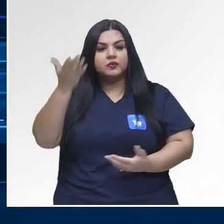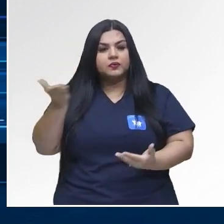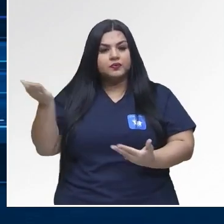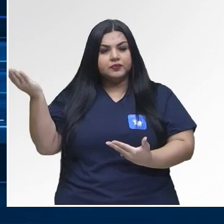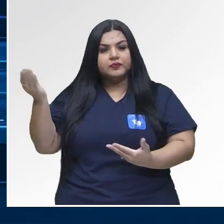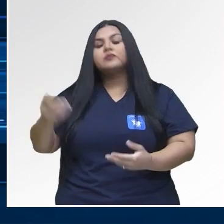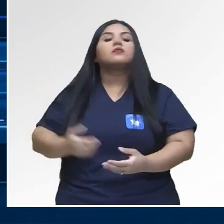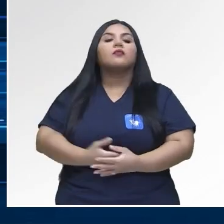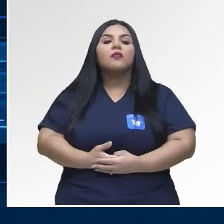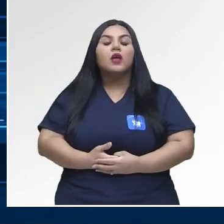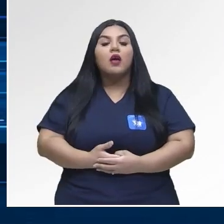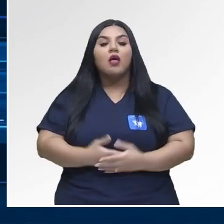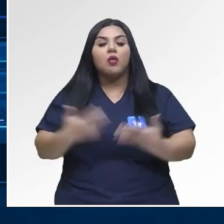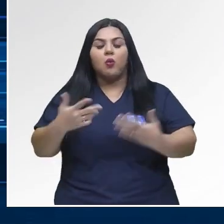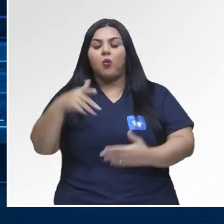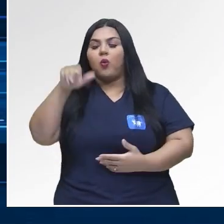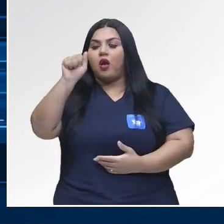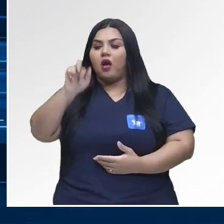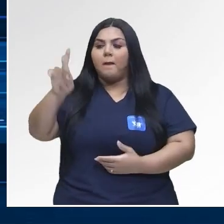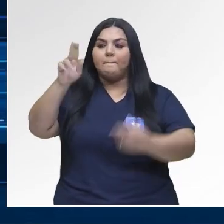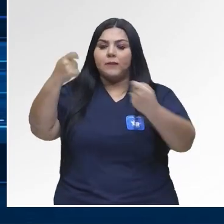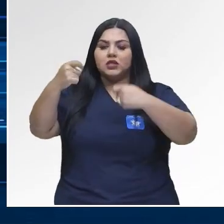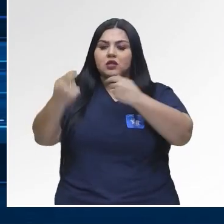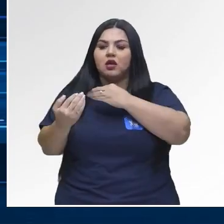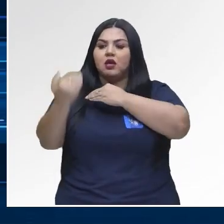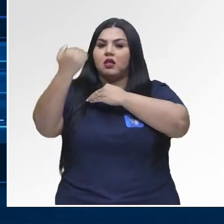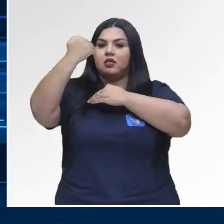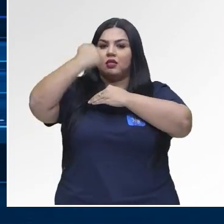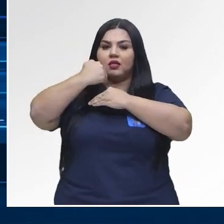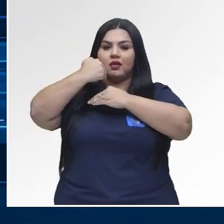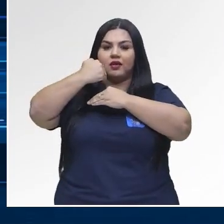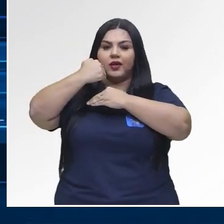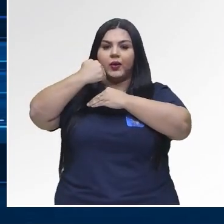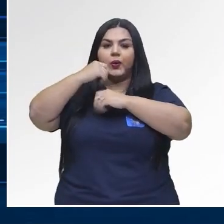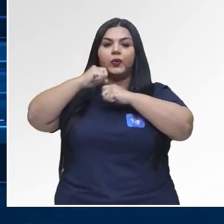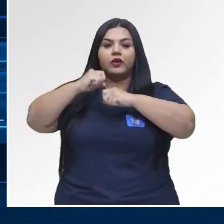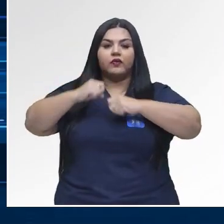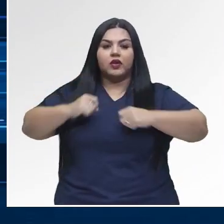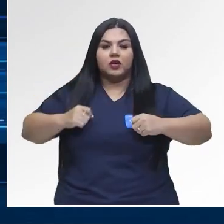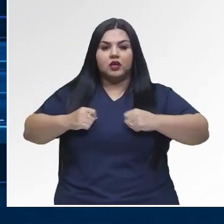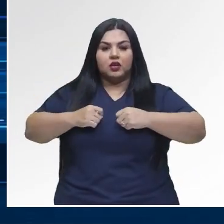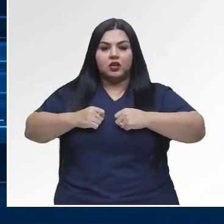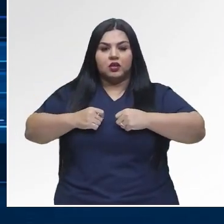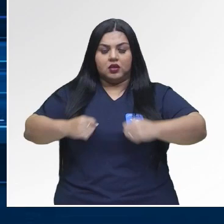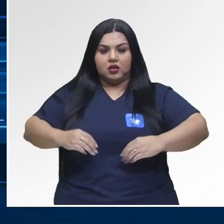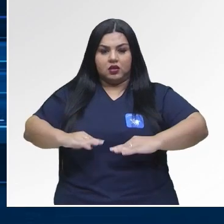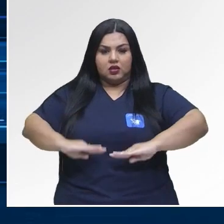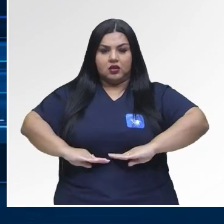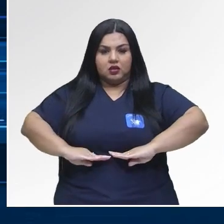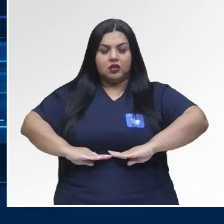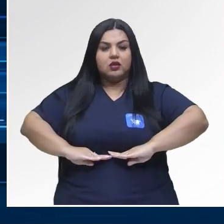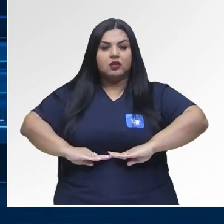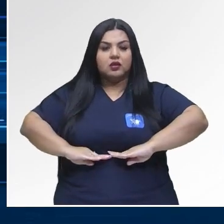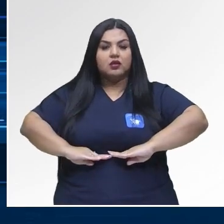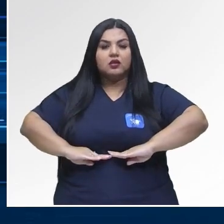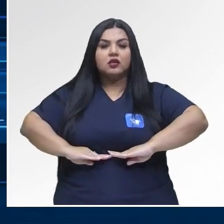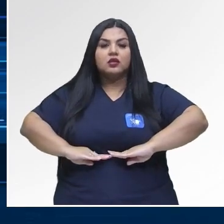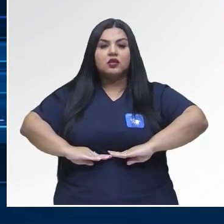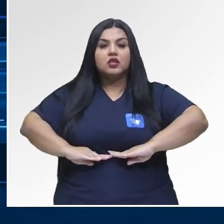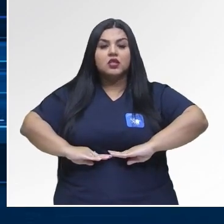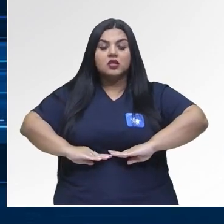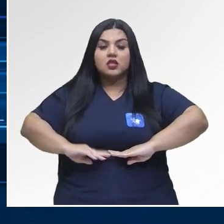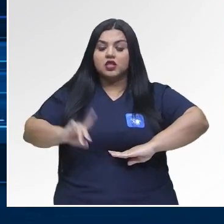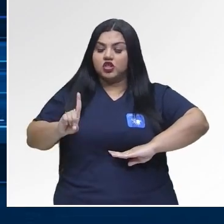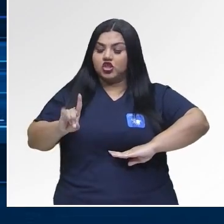Quando o ar precisa entrar no meu corpo, né, o que o diafragma faz? Ele está aqui, logo aqui, abaixo das costelas,